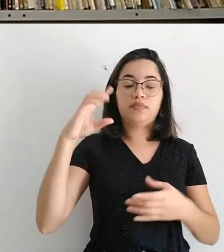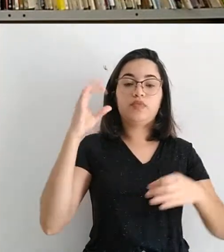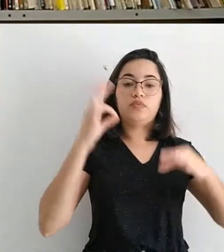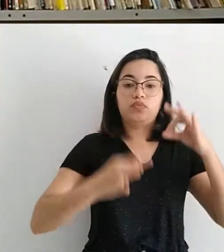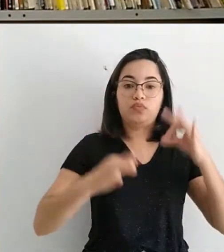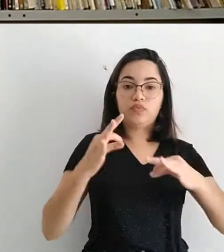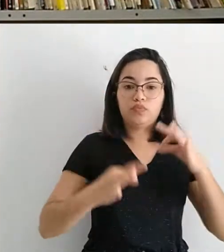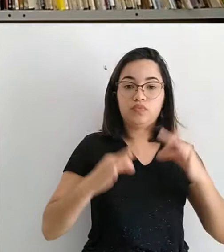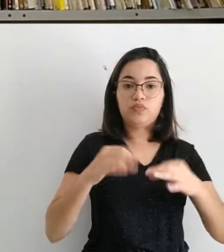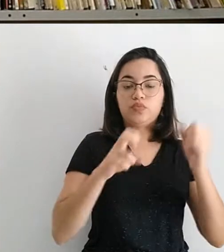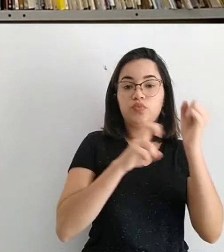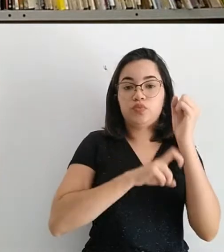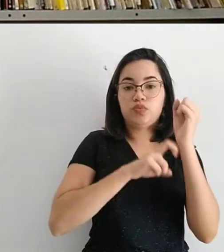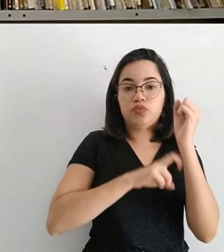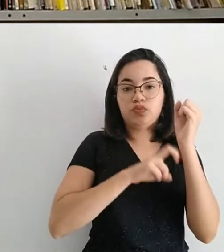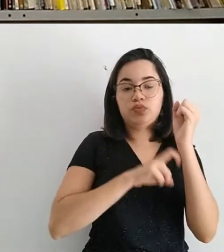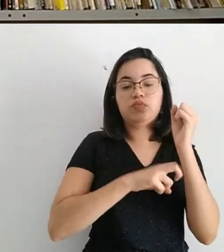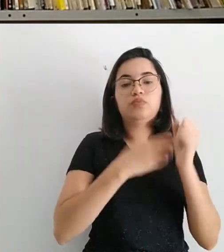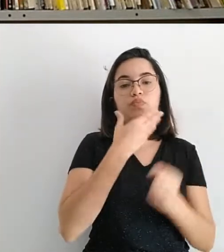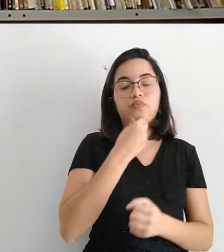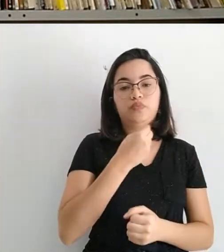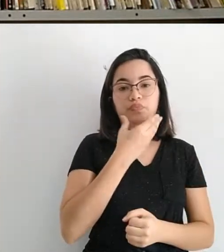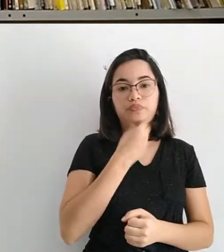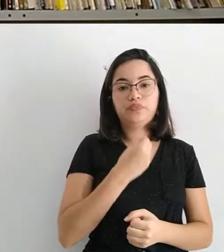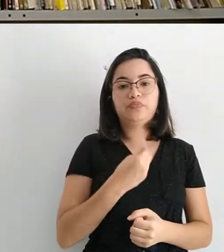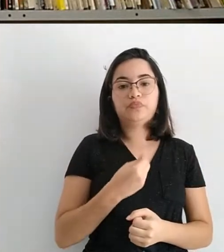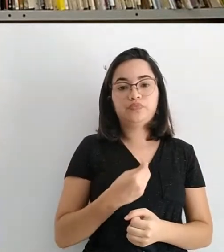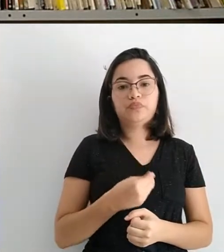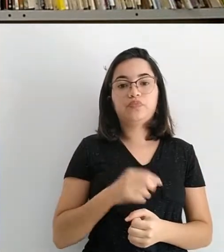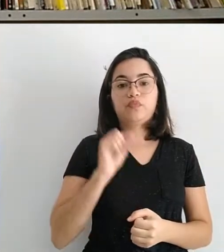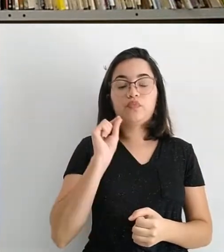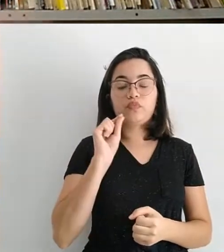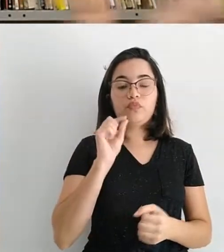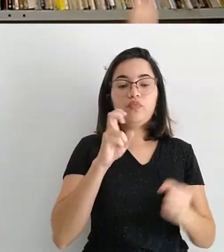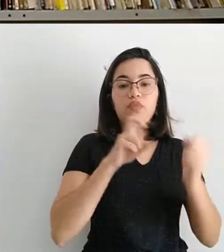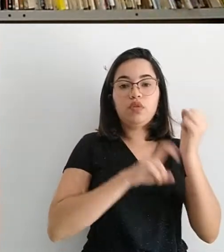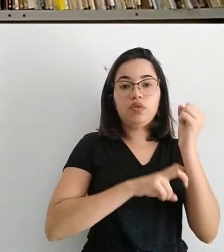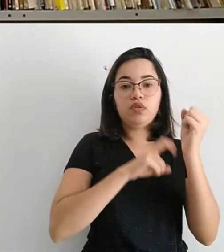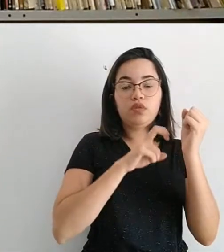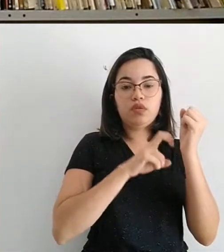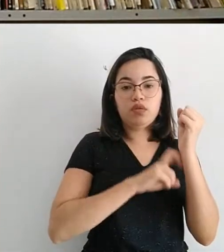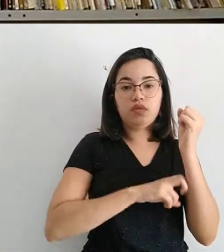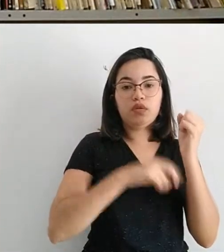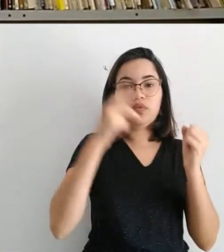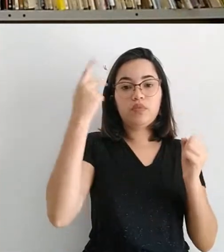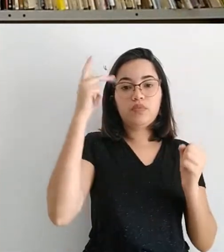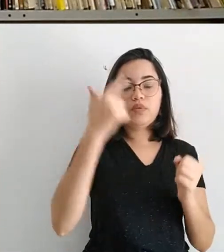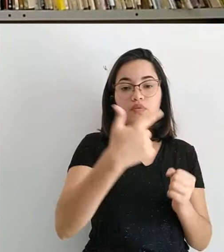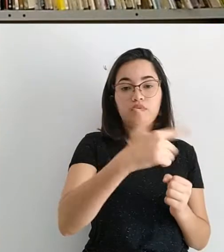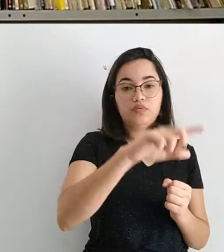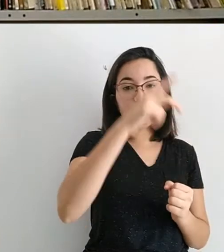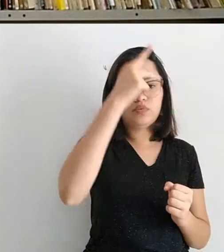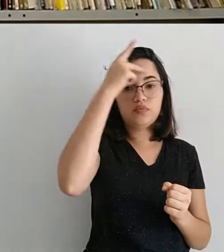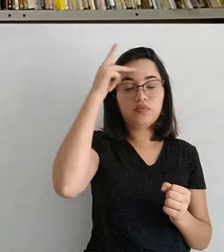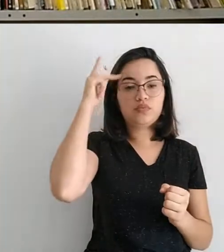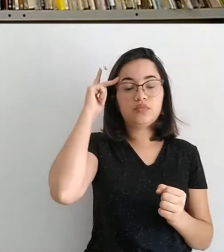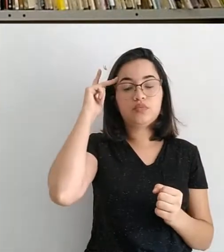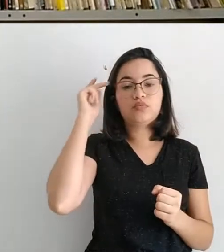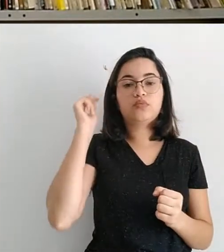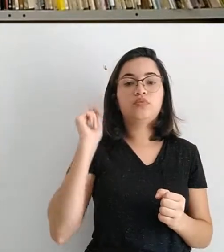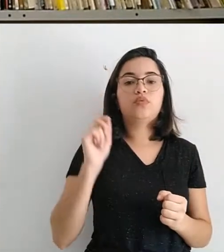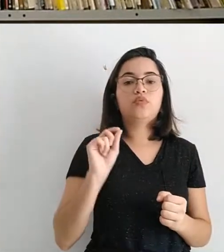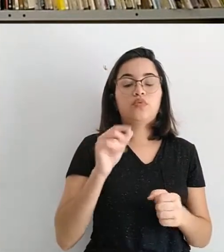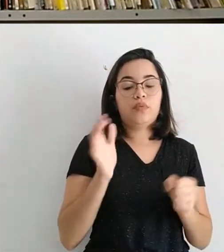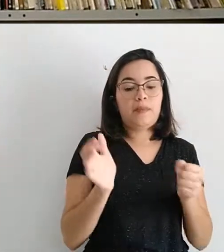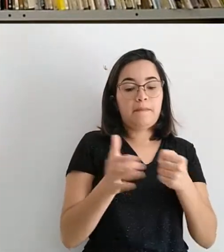vai julgar os segredos dos homens. Aquilo que é segredo para os demais, aquilo